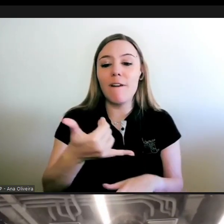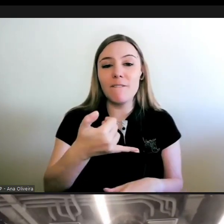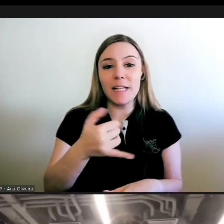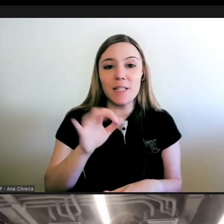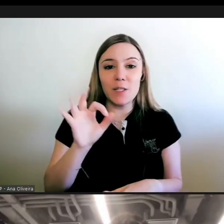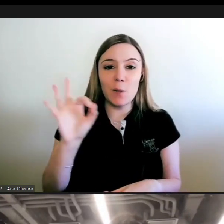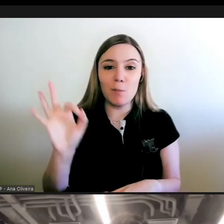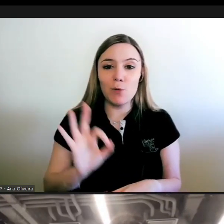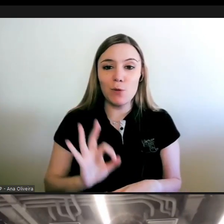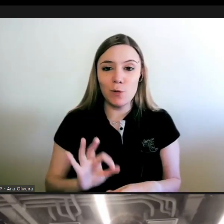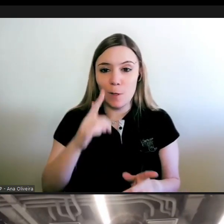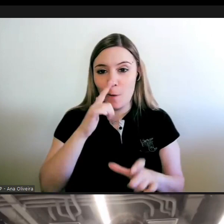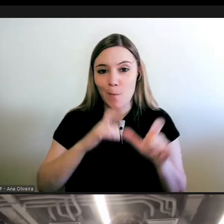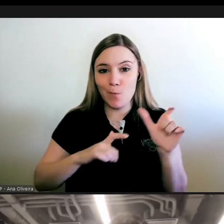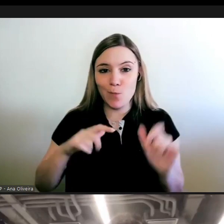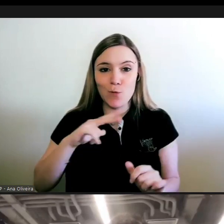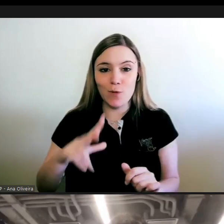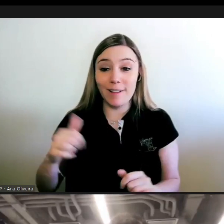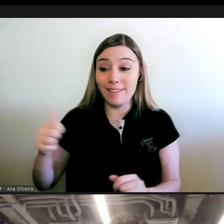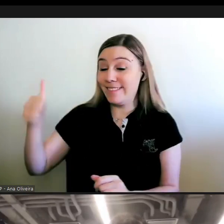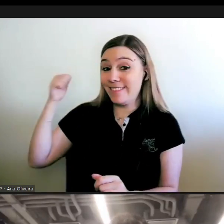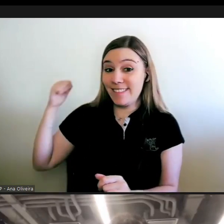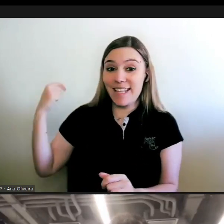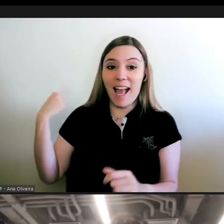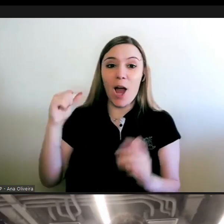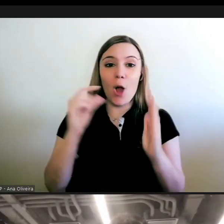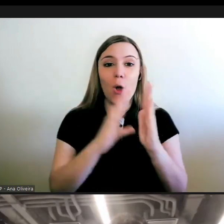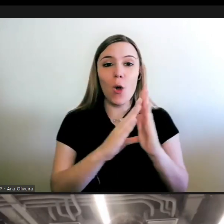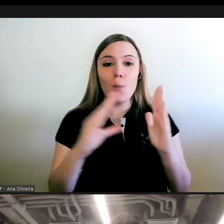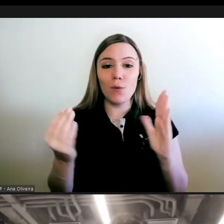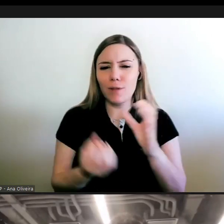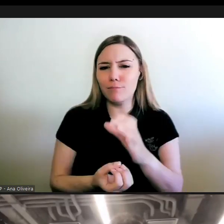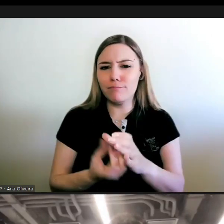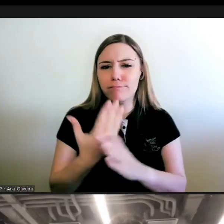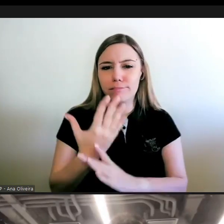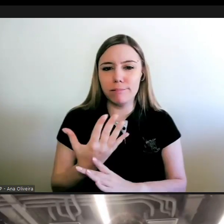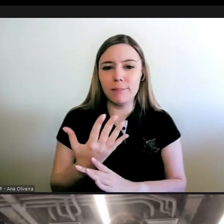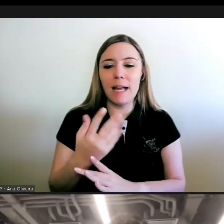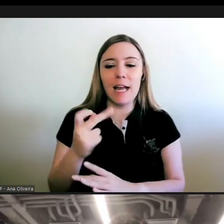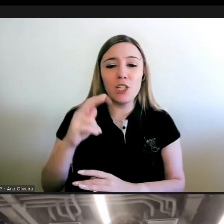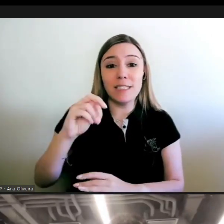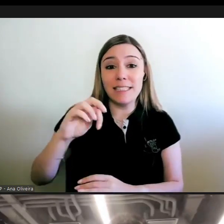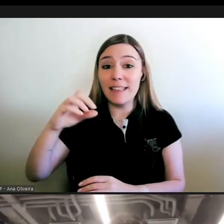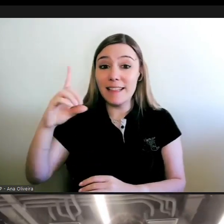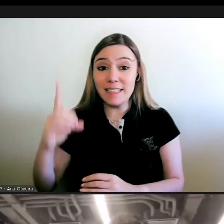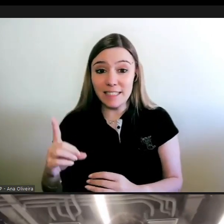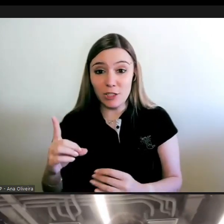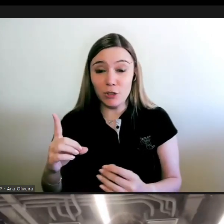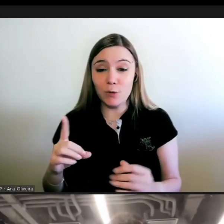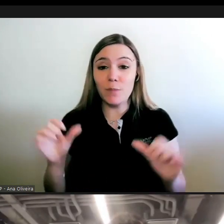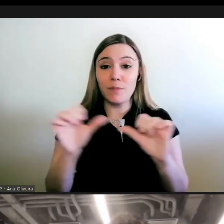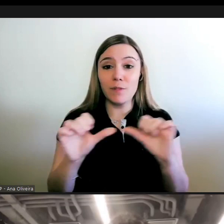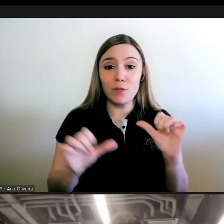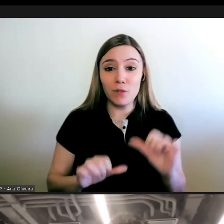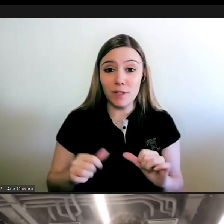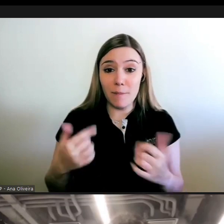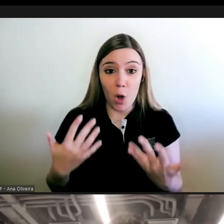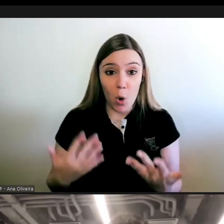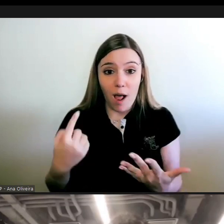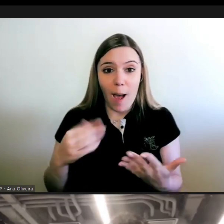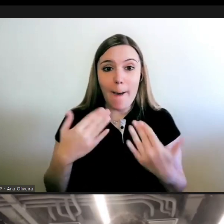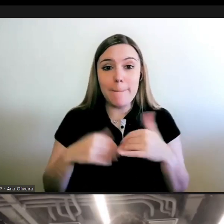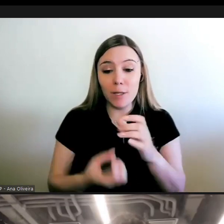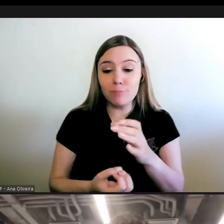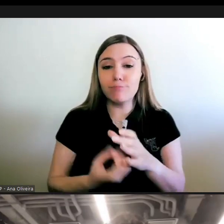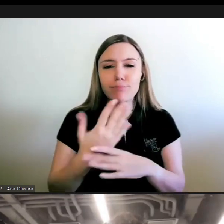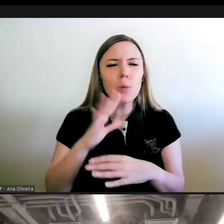e tenho atrás de mim exatamente o modelo vigente construído há 36 anos, o sistema vigente construído há 36 anos e